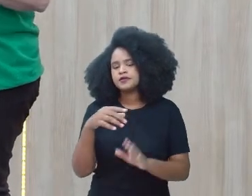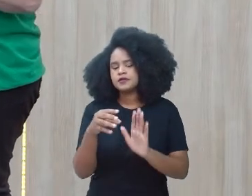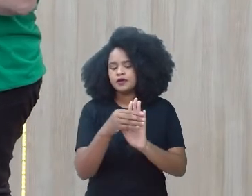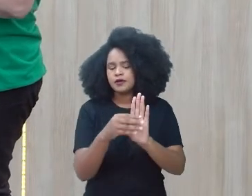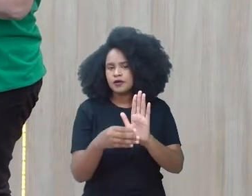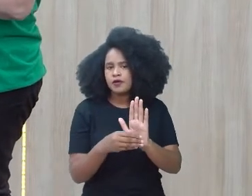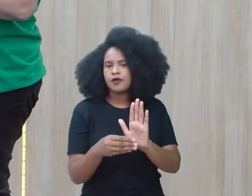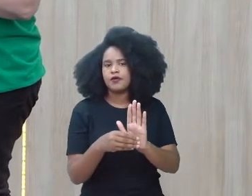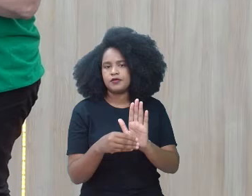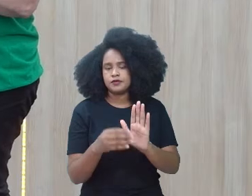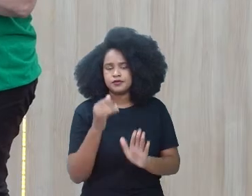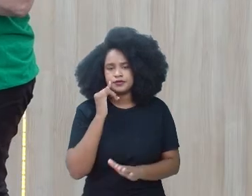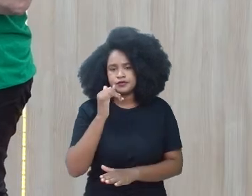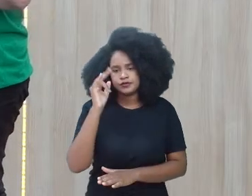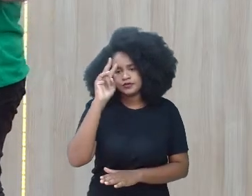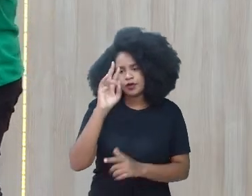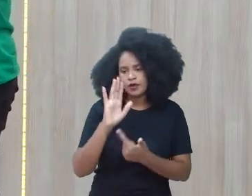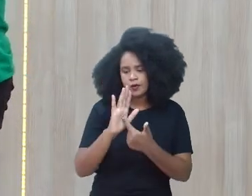na natureza,